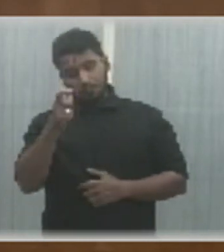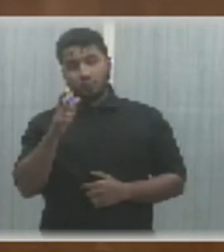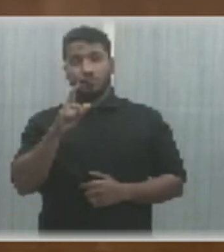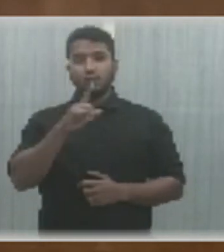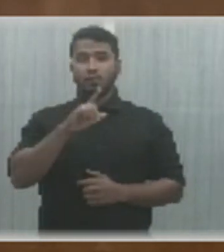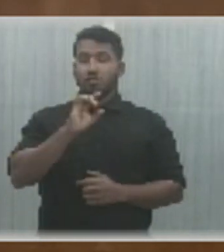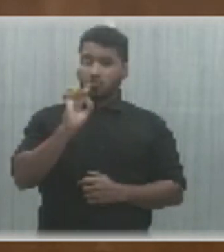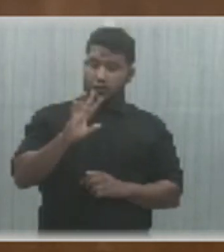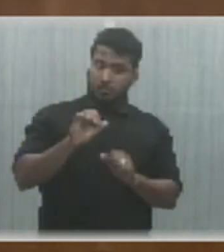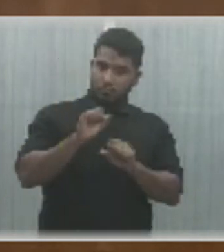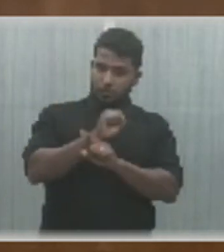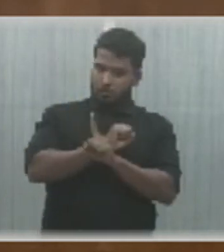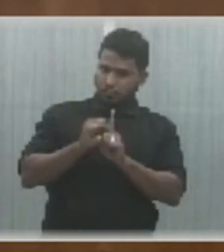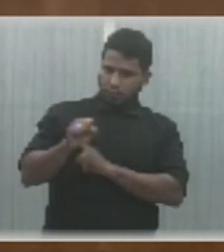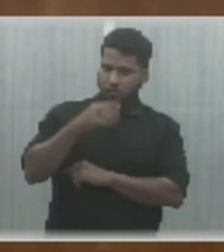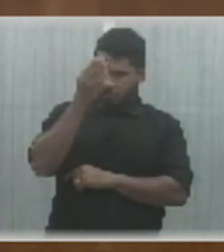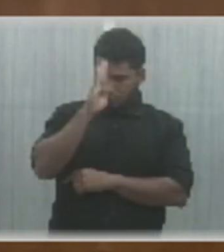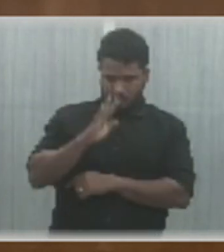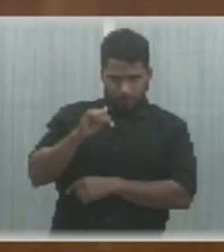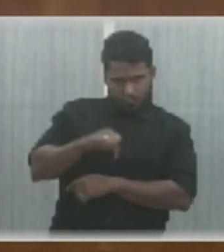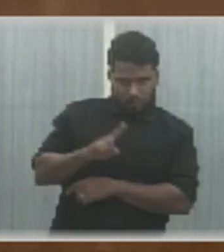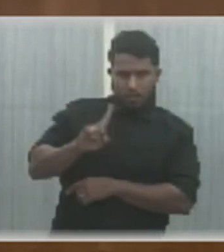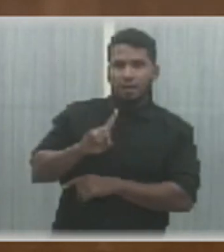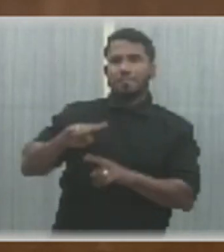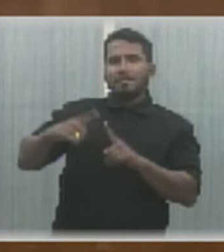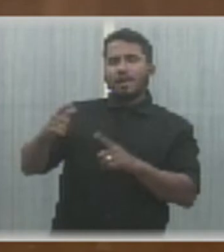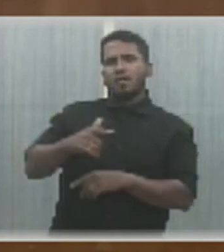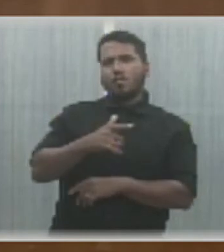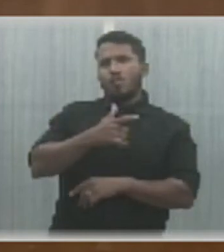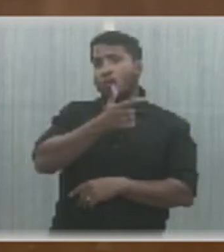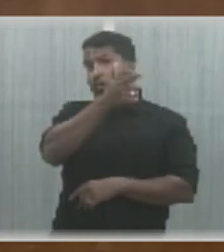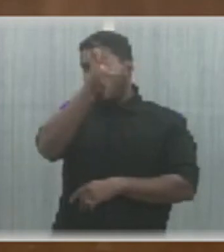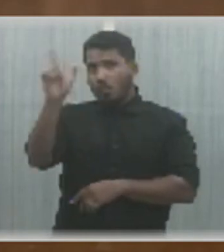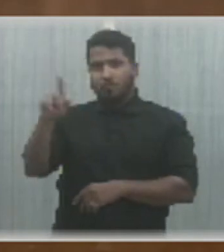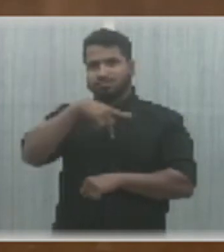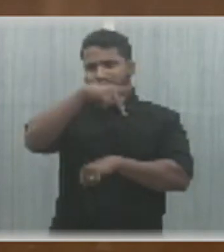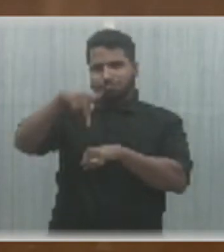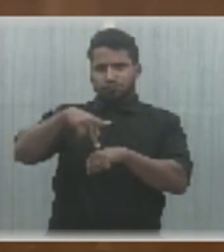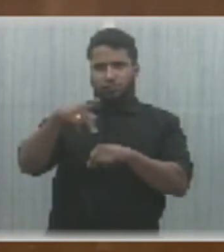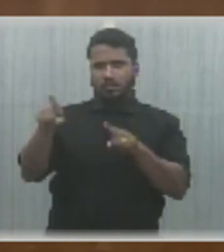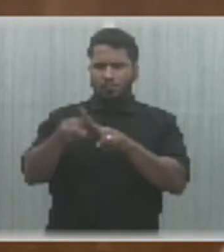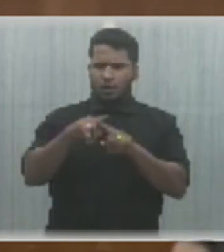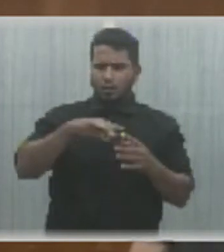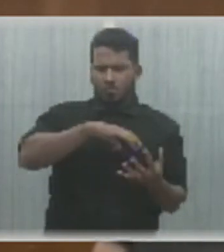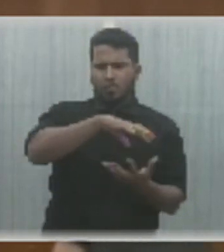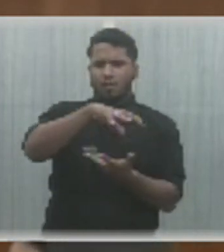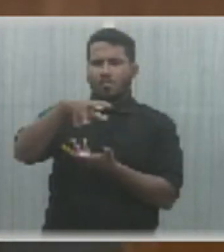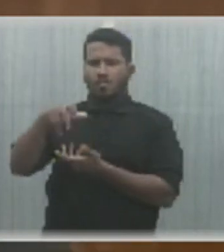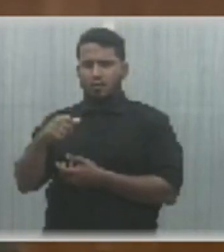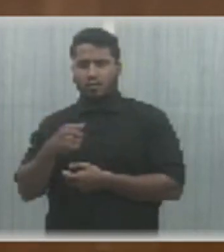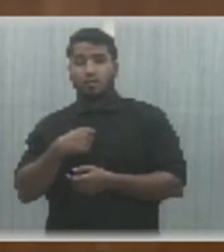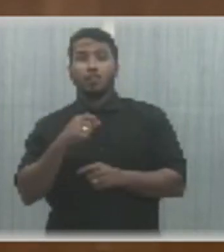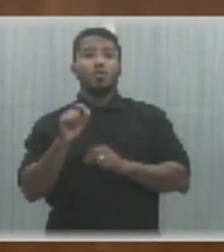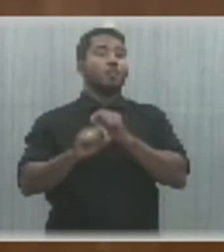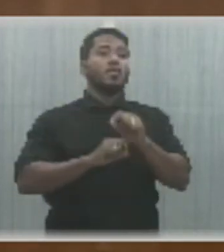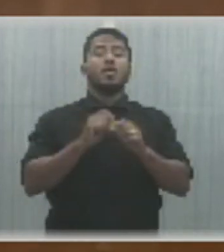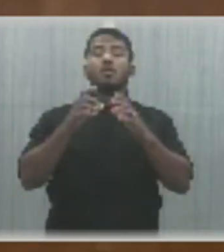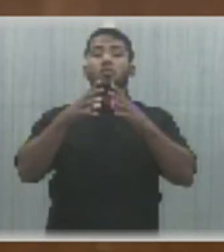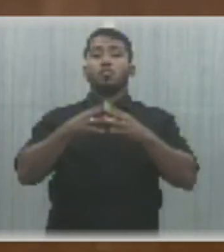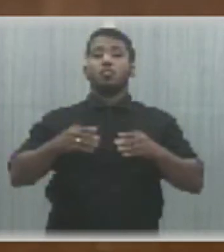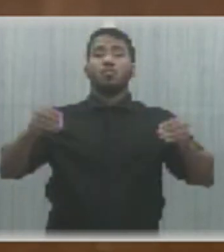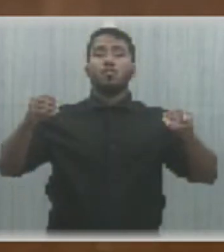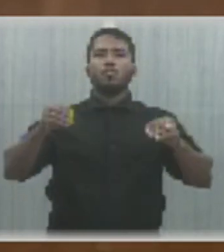da sociedade brasileira, nem mais da sociedade mundial, que foi o